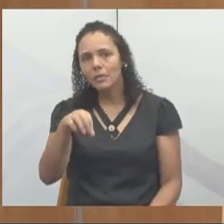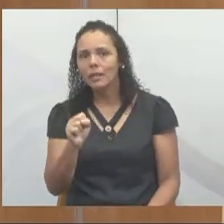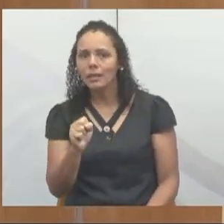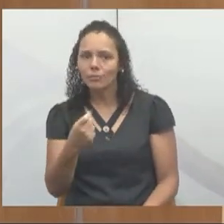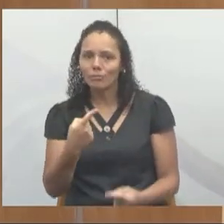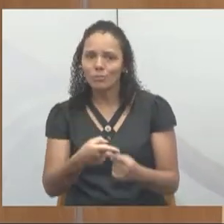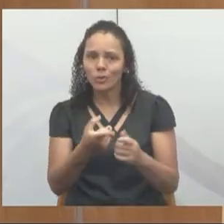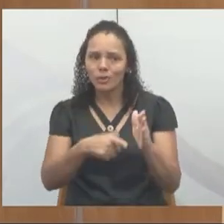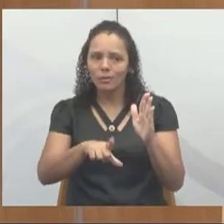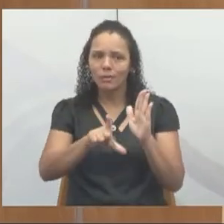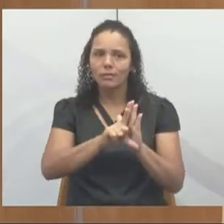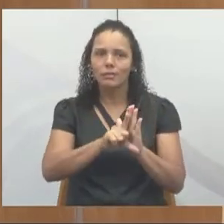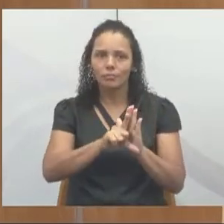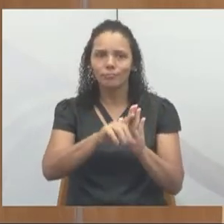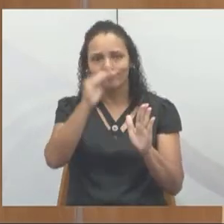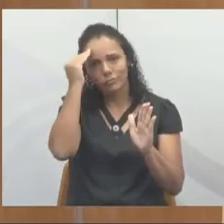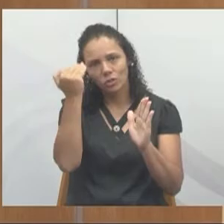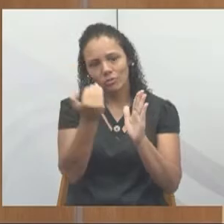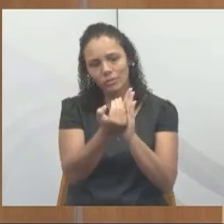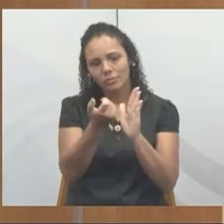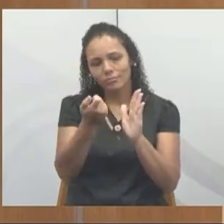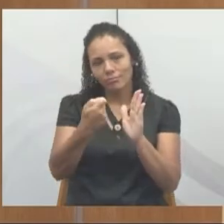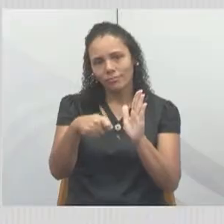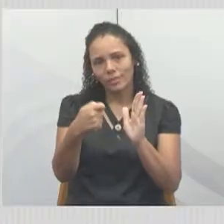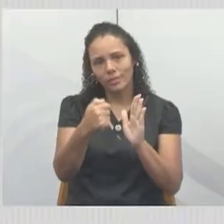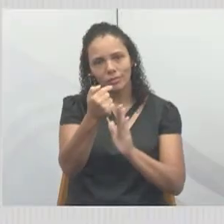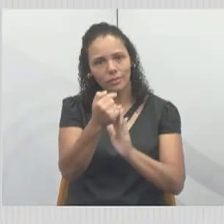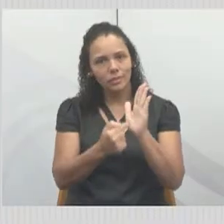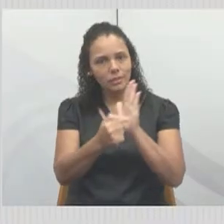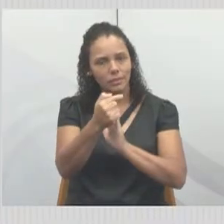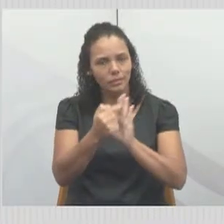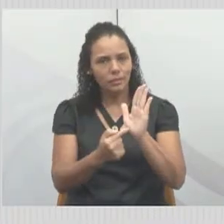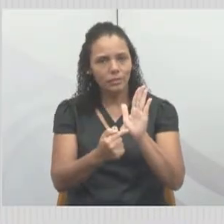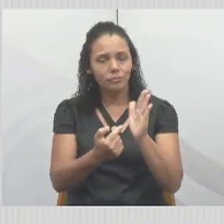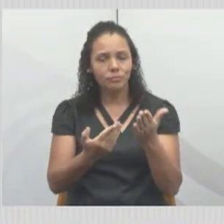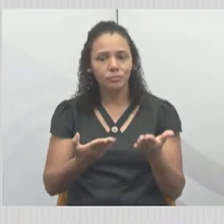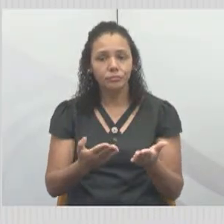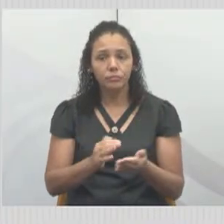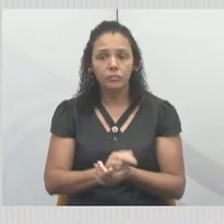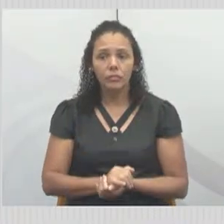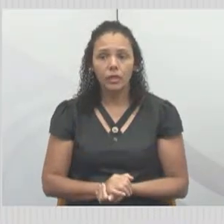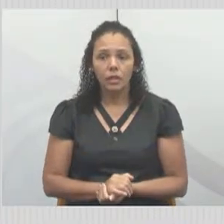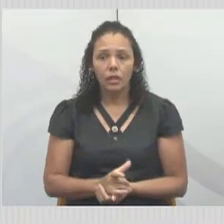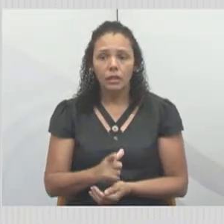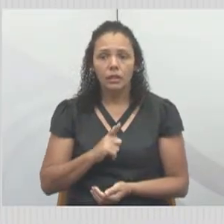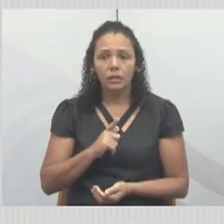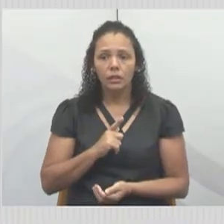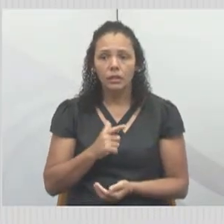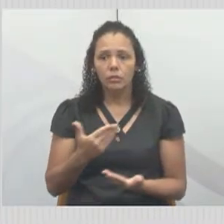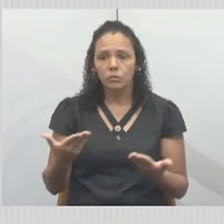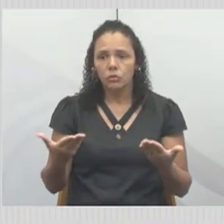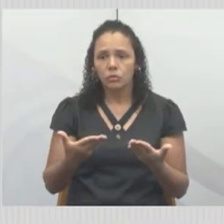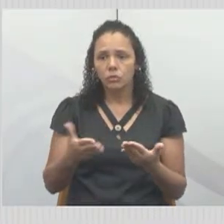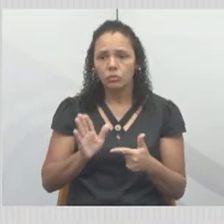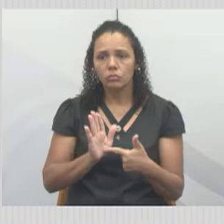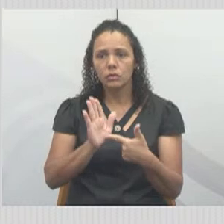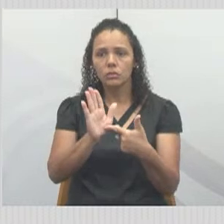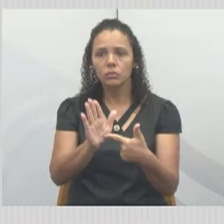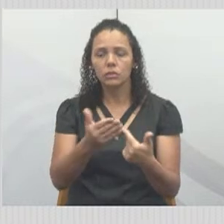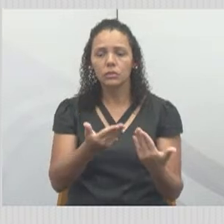lei. Pode passar os slides, por favor? Então, aqui a gente tem